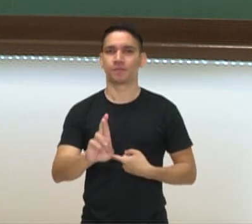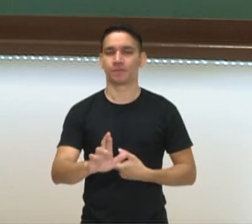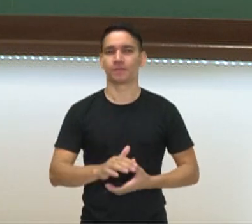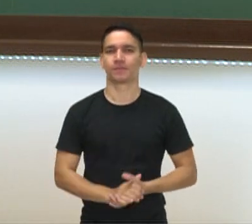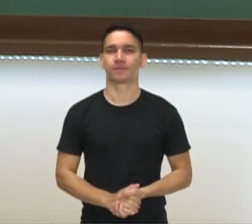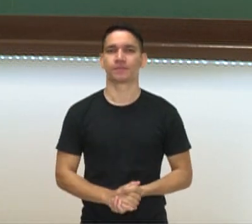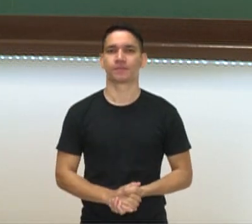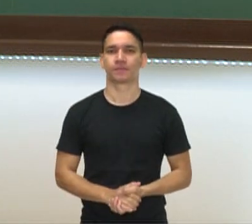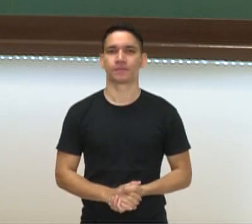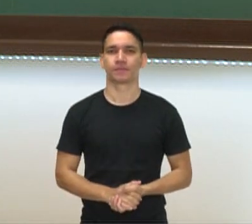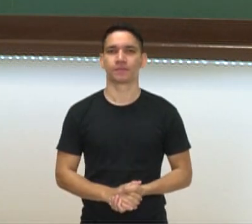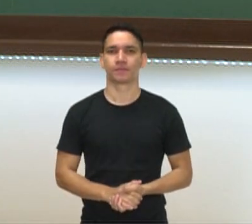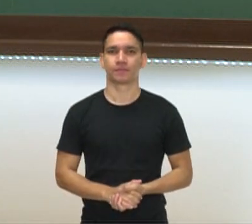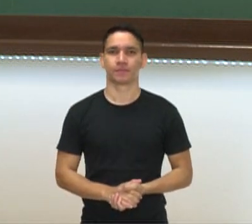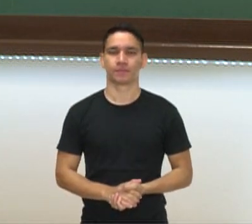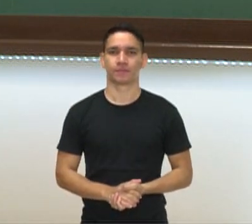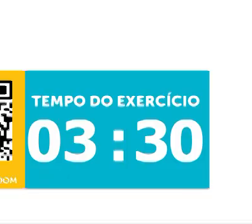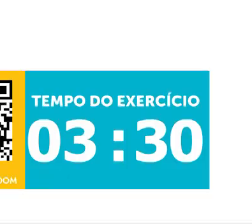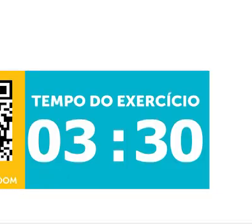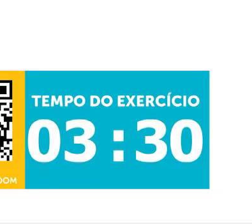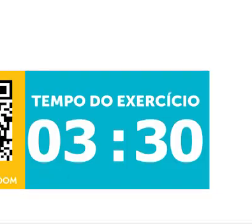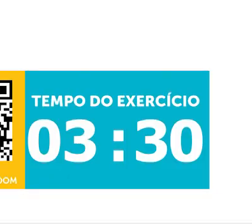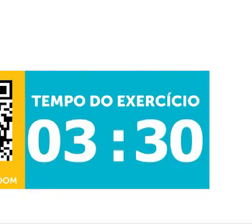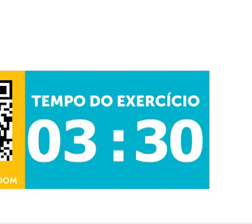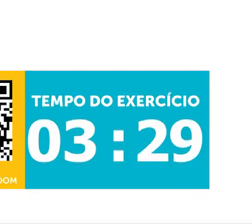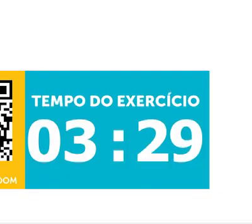mais Aula Paraná!